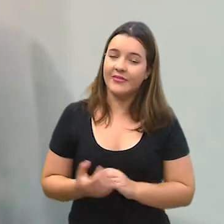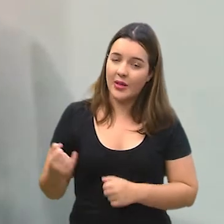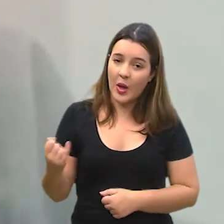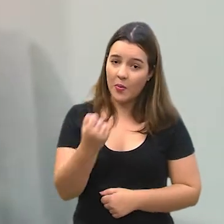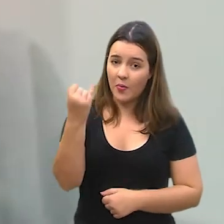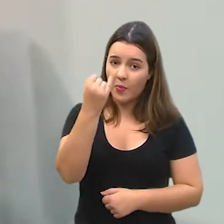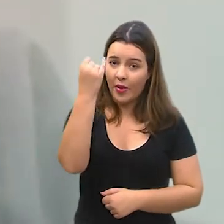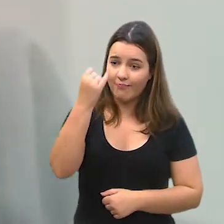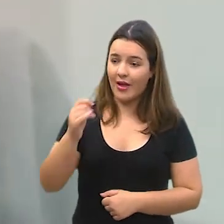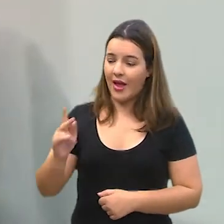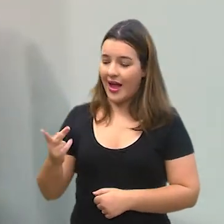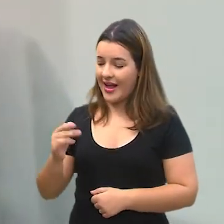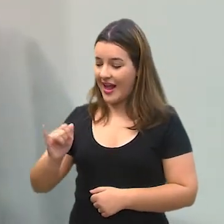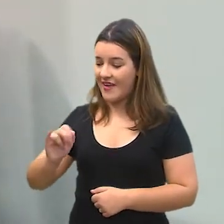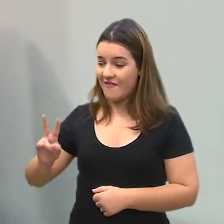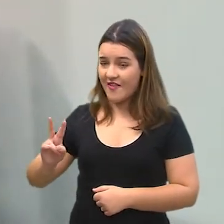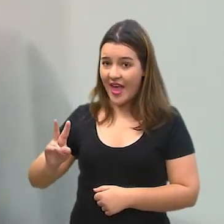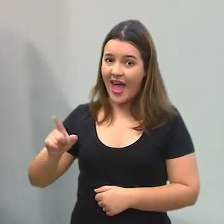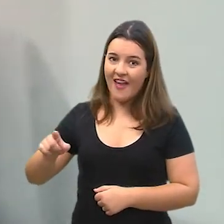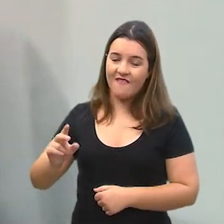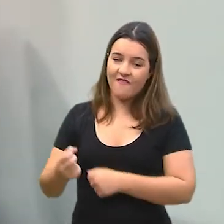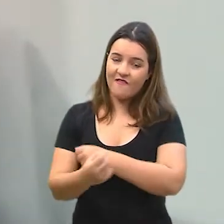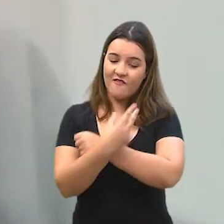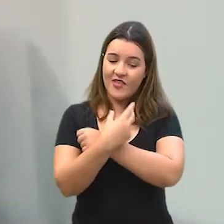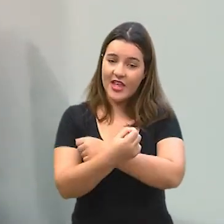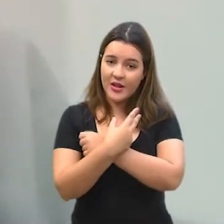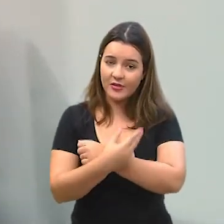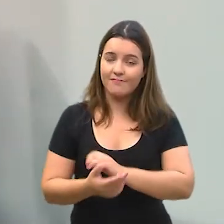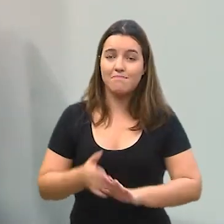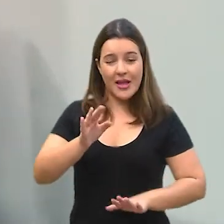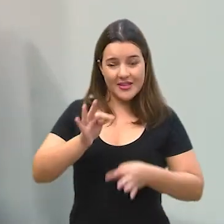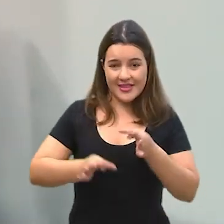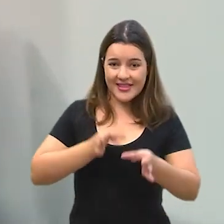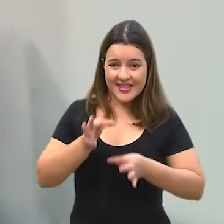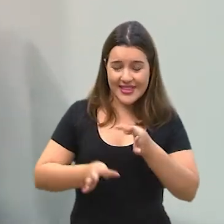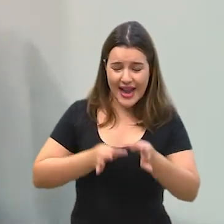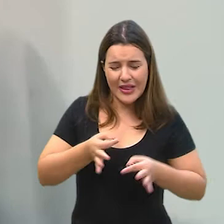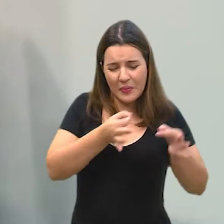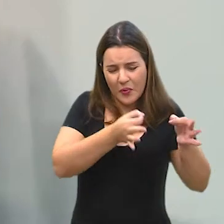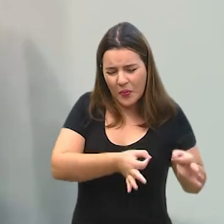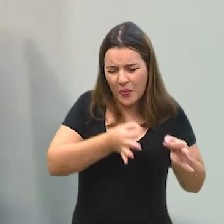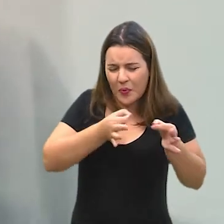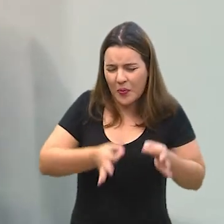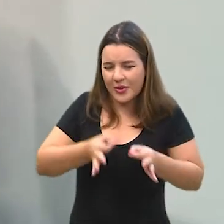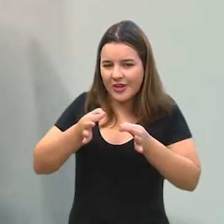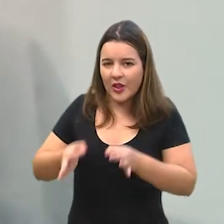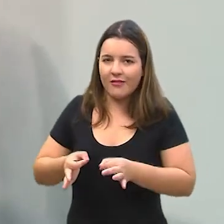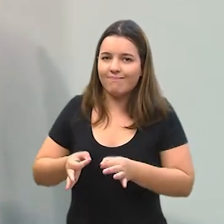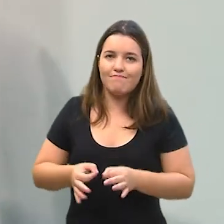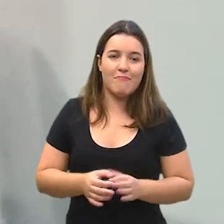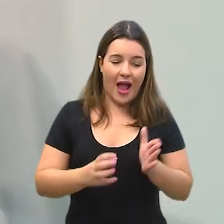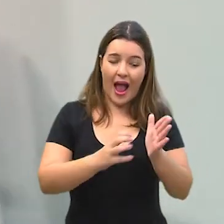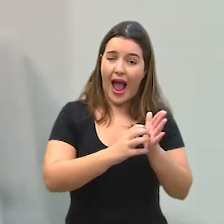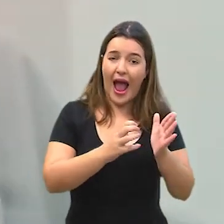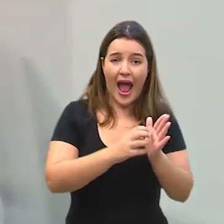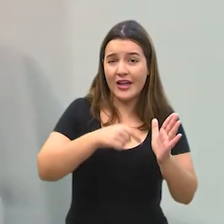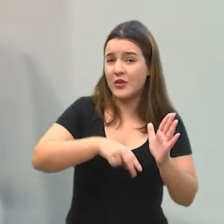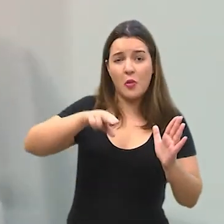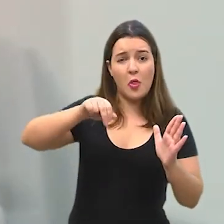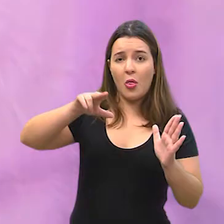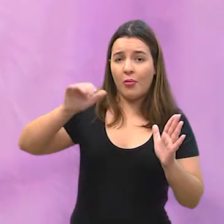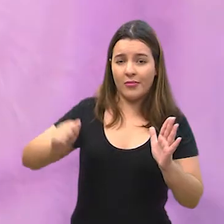né, que tenha mais efeito colateral, tem uma posologia mais desfavorável, né? Então, com o esquema de tratamento que a gente usa hoje em dia, né,